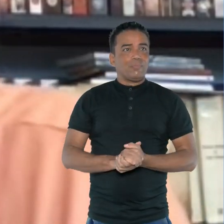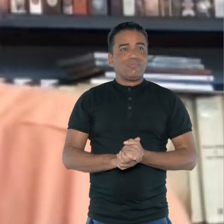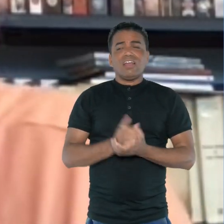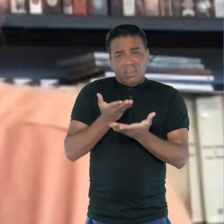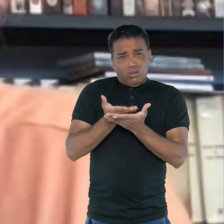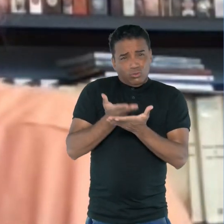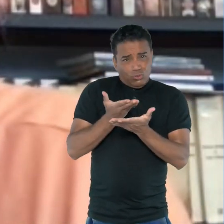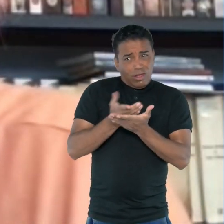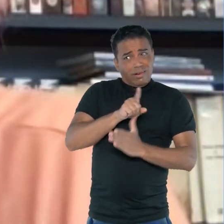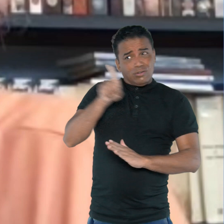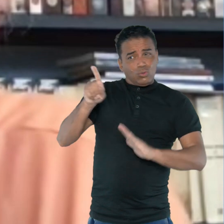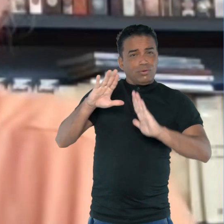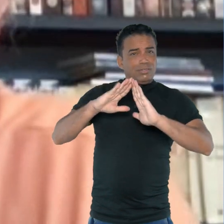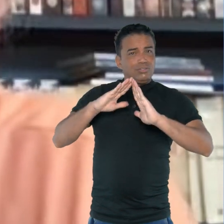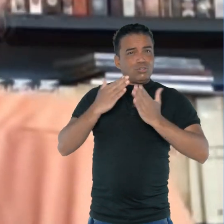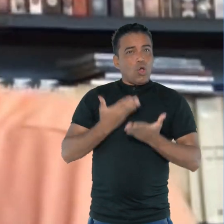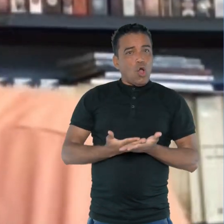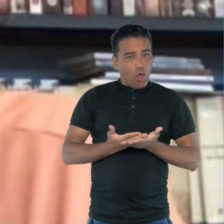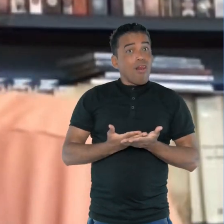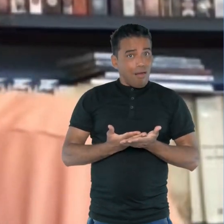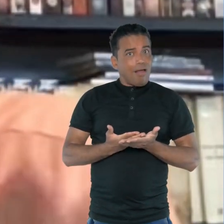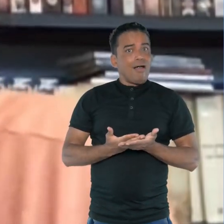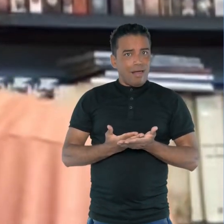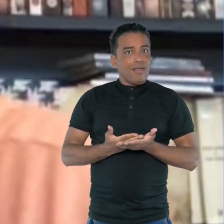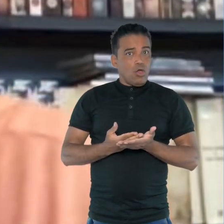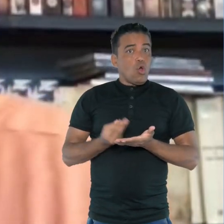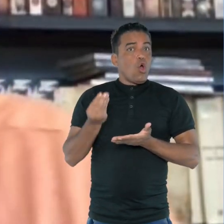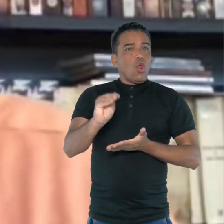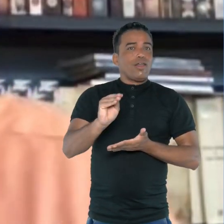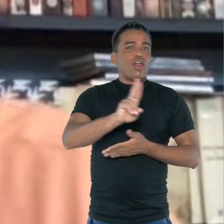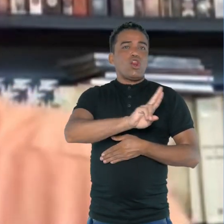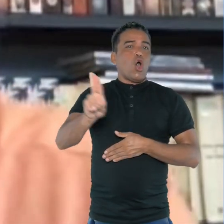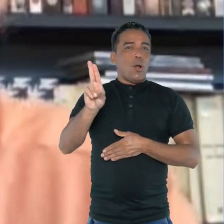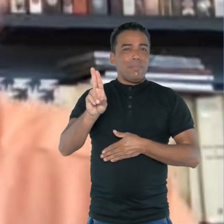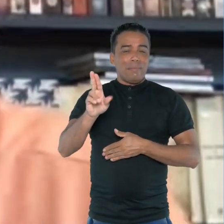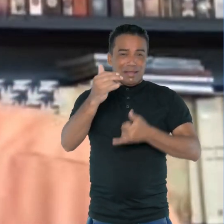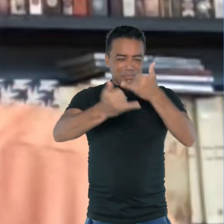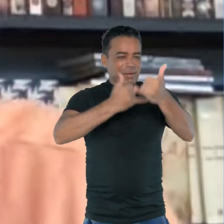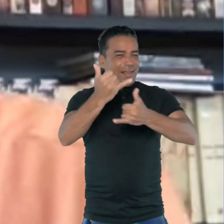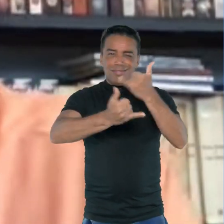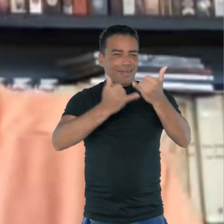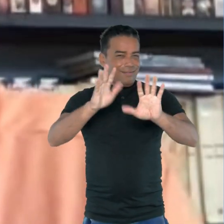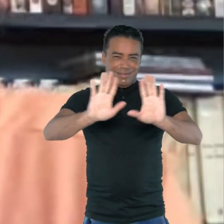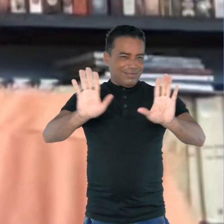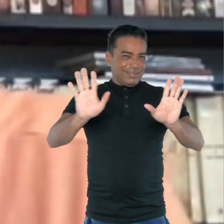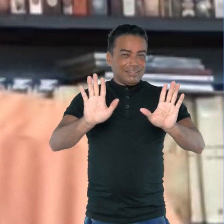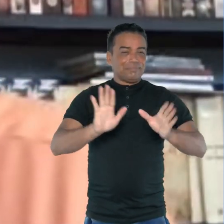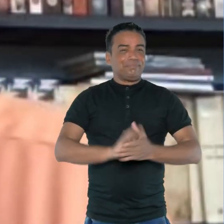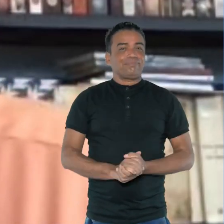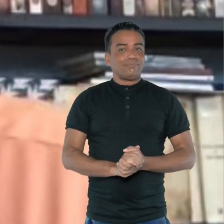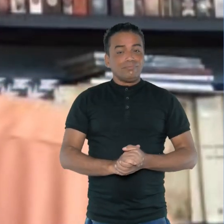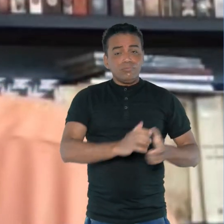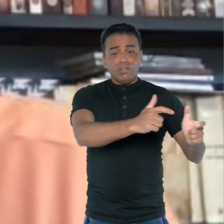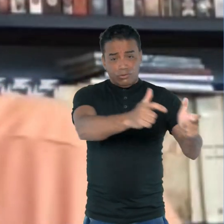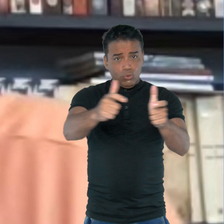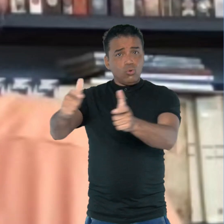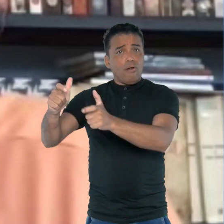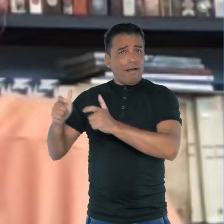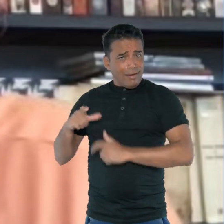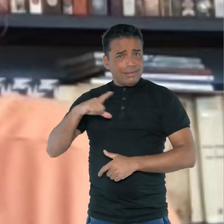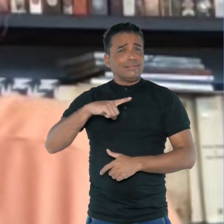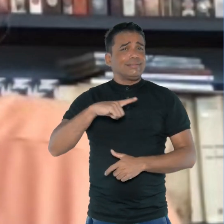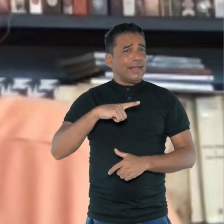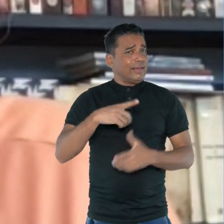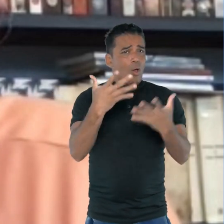sua escola que eu batizei o livro com esse nome e tal. Foi uma brincadeira na época, né? Mas os lugares intoleráveis aí